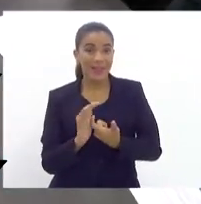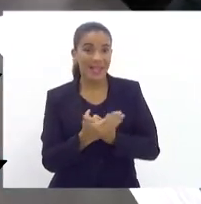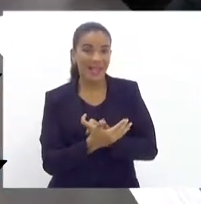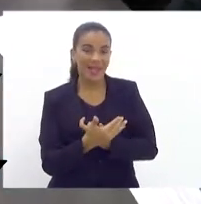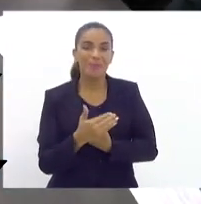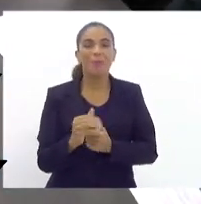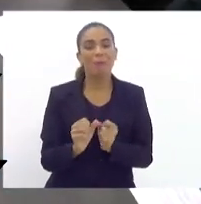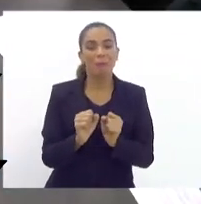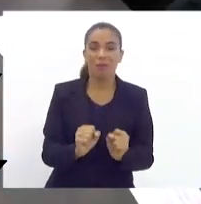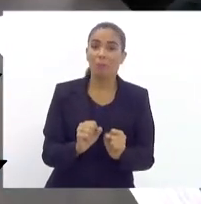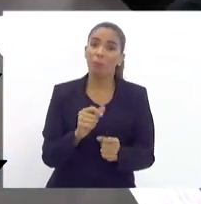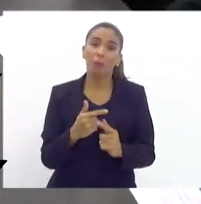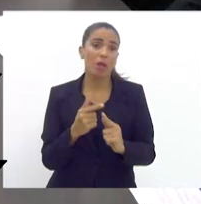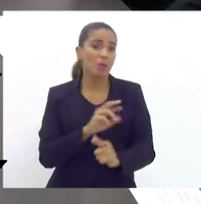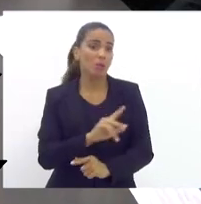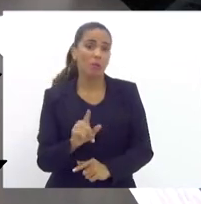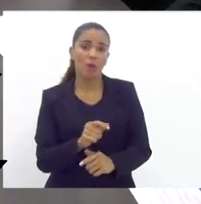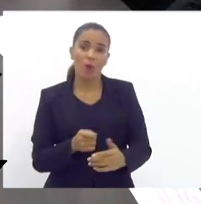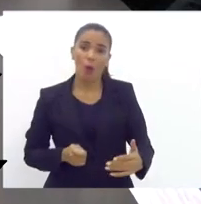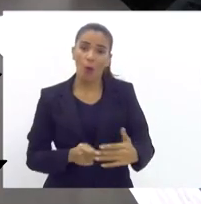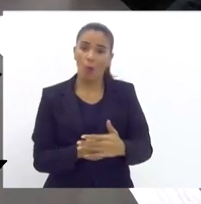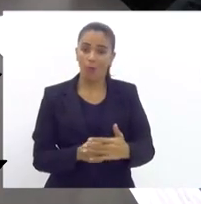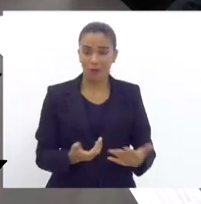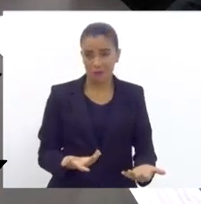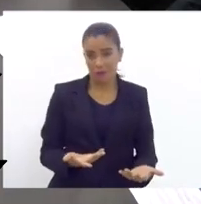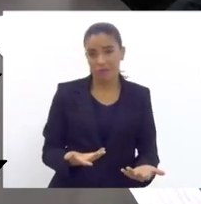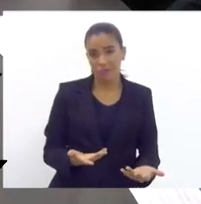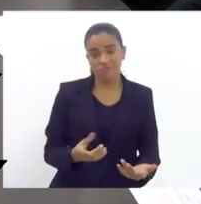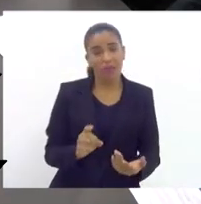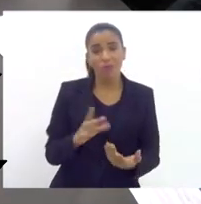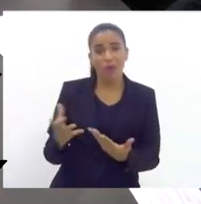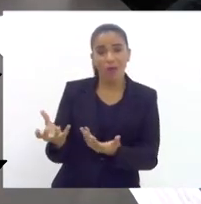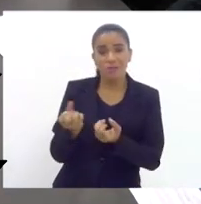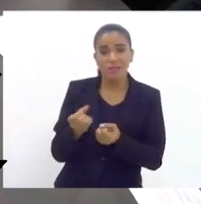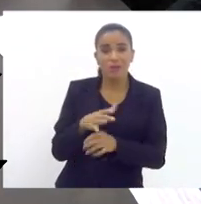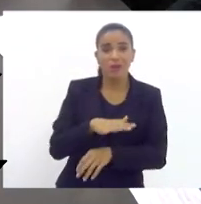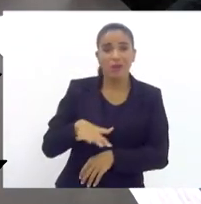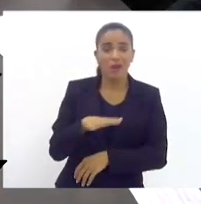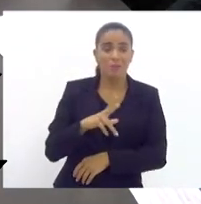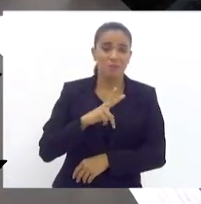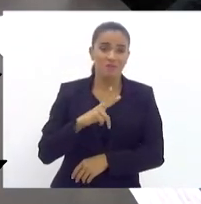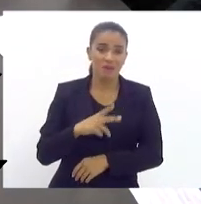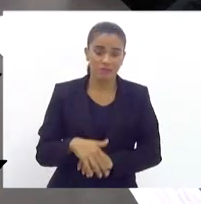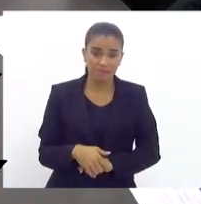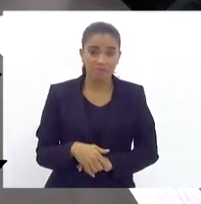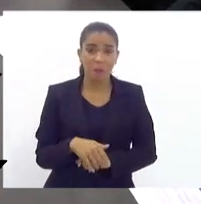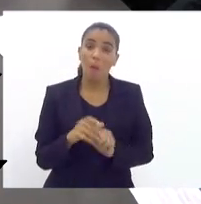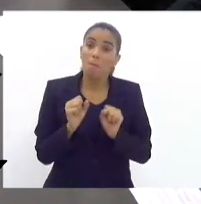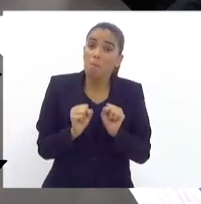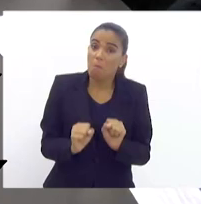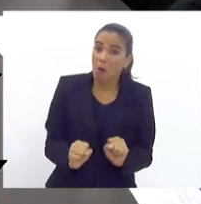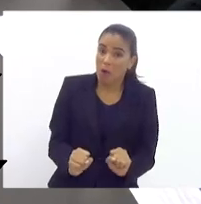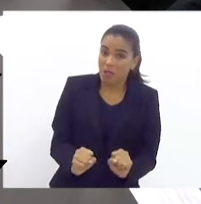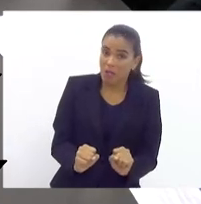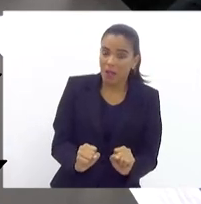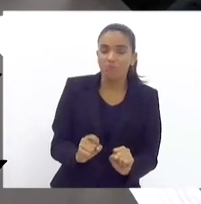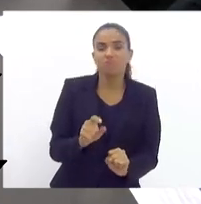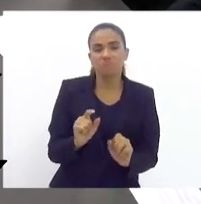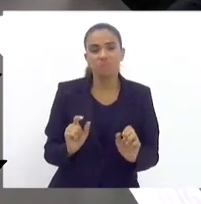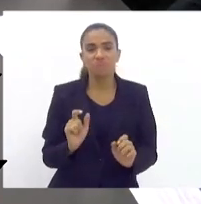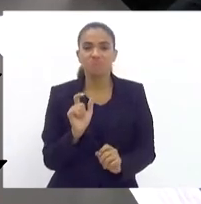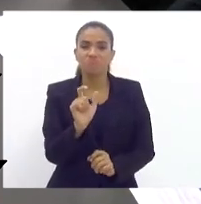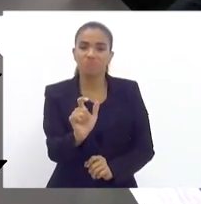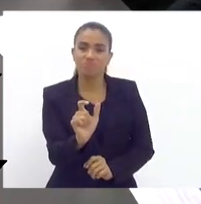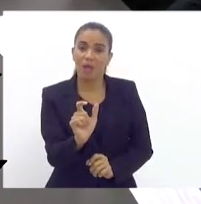Poderá porque ser. Não é obrigatório, até porque se não entra no âmbito privado, aí é mais complicado. Então, poderá. Então, poderá.